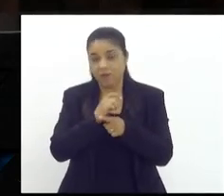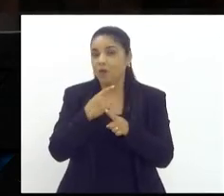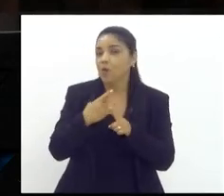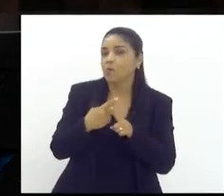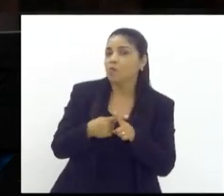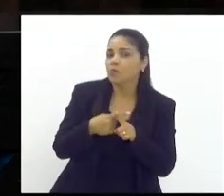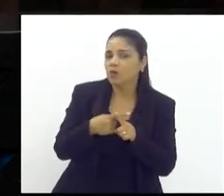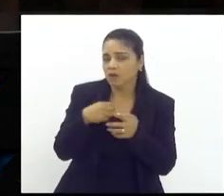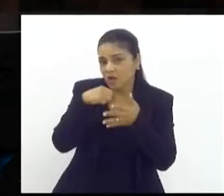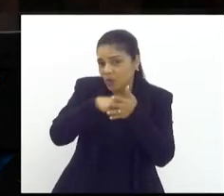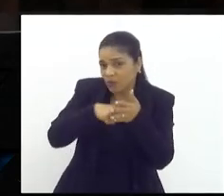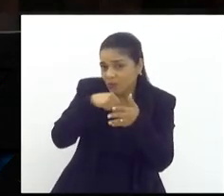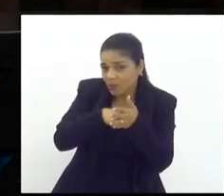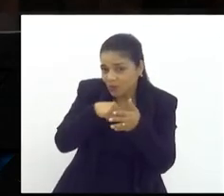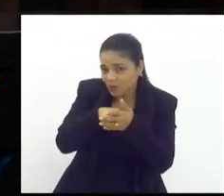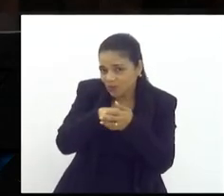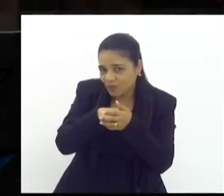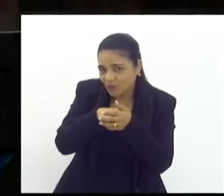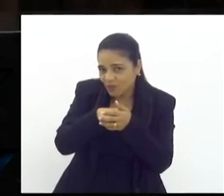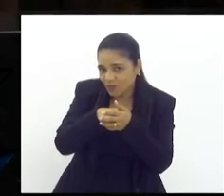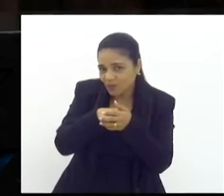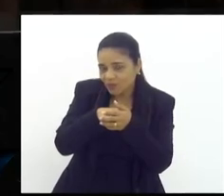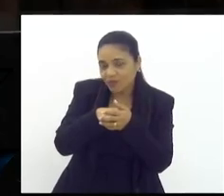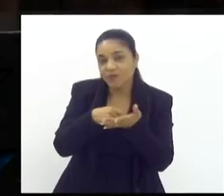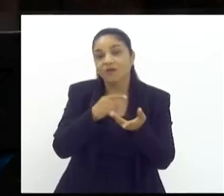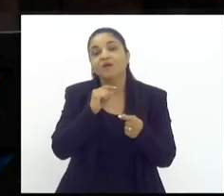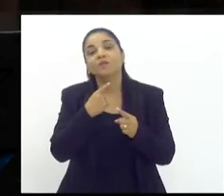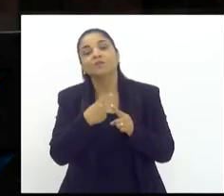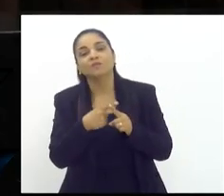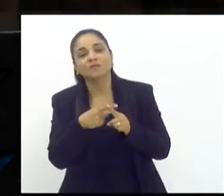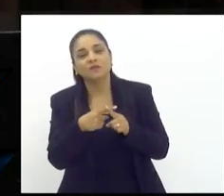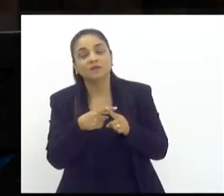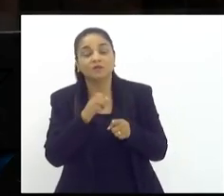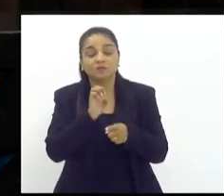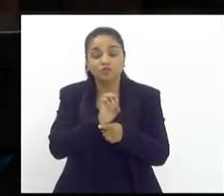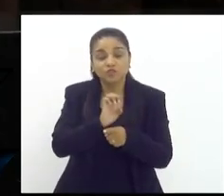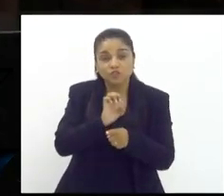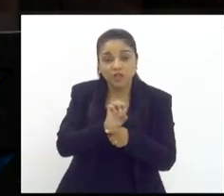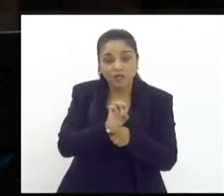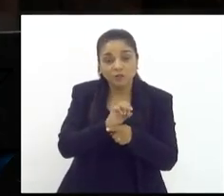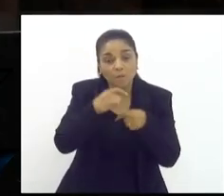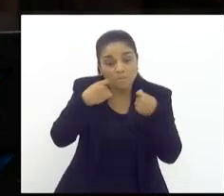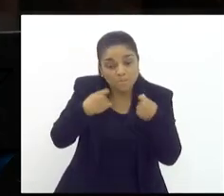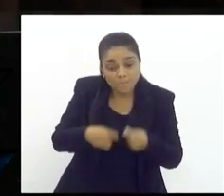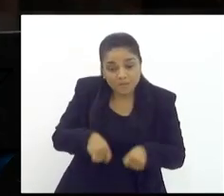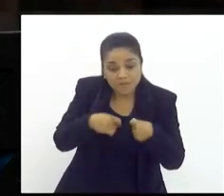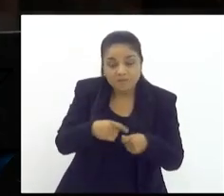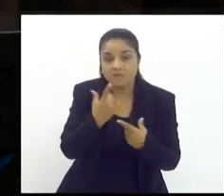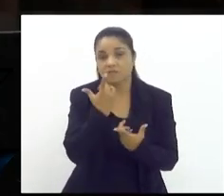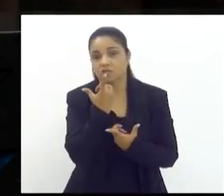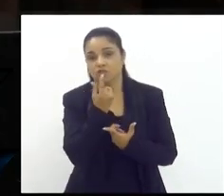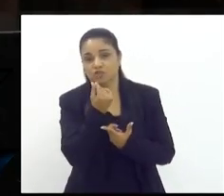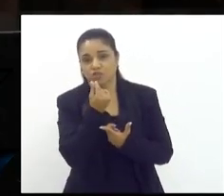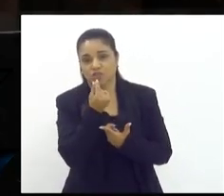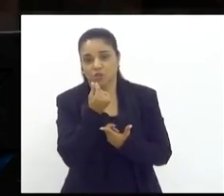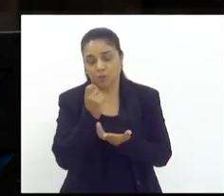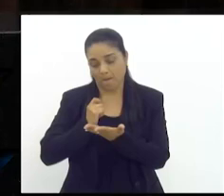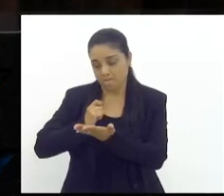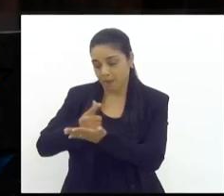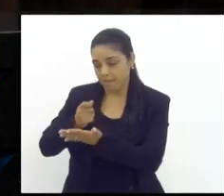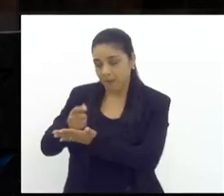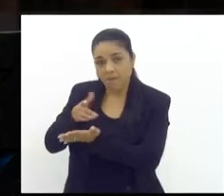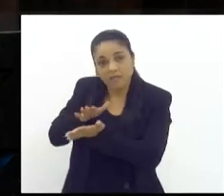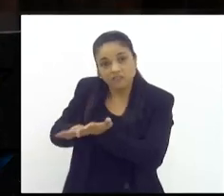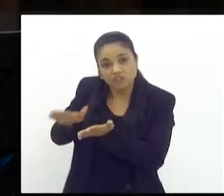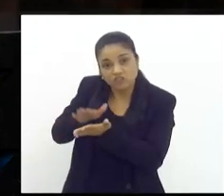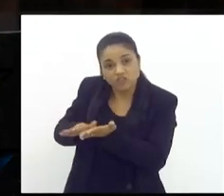luto pelas receitas do estado para que o estado possa ter dinheiro para as despesas